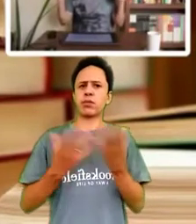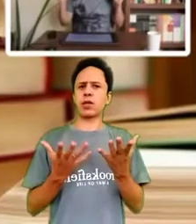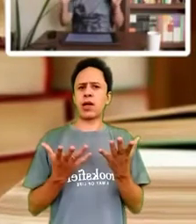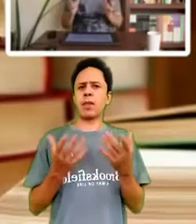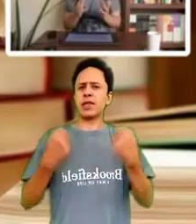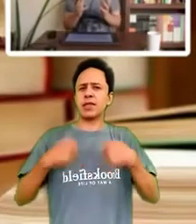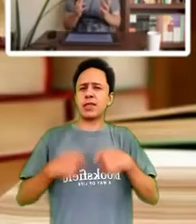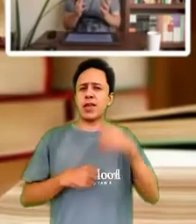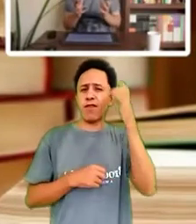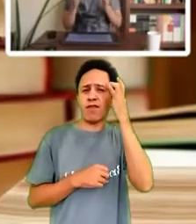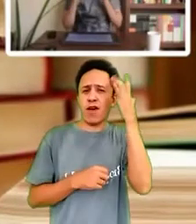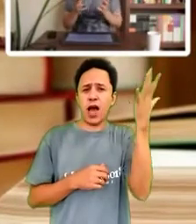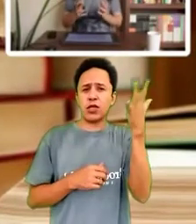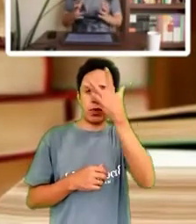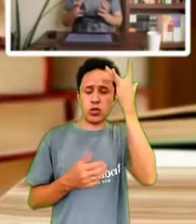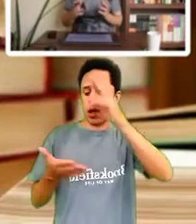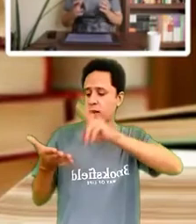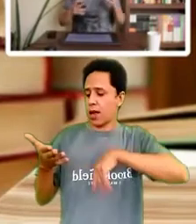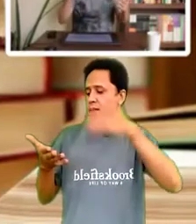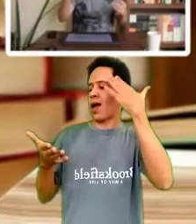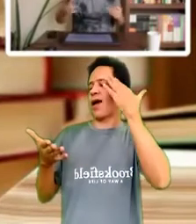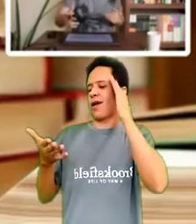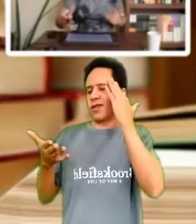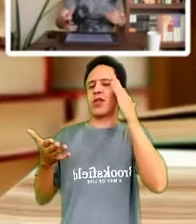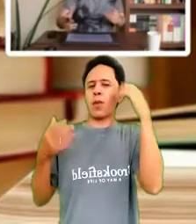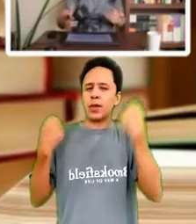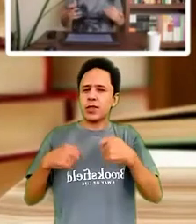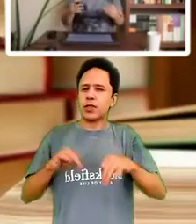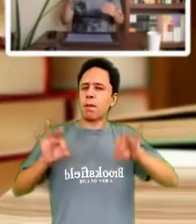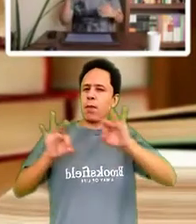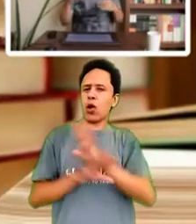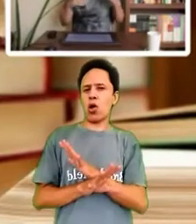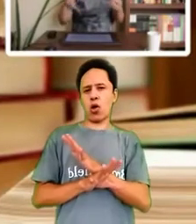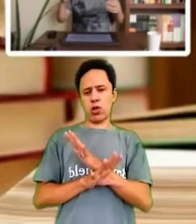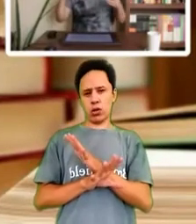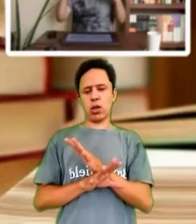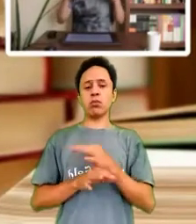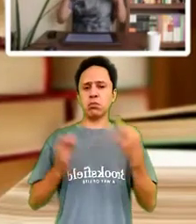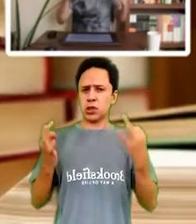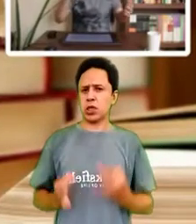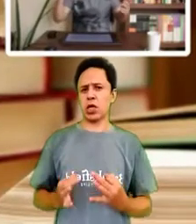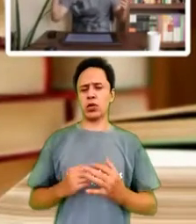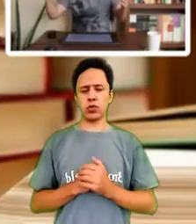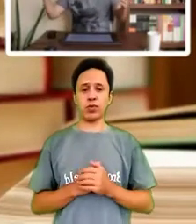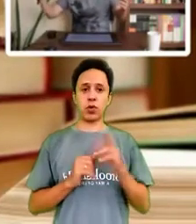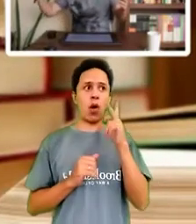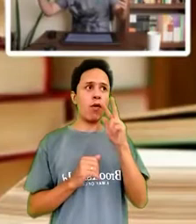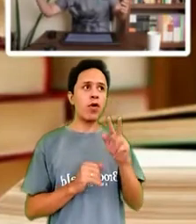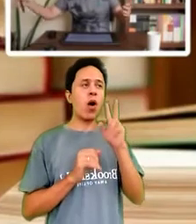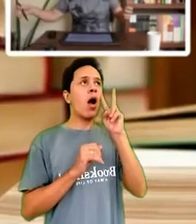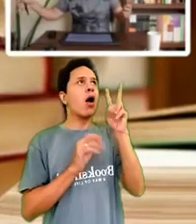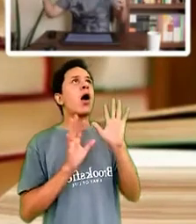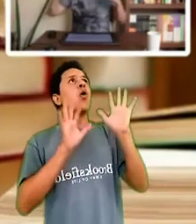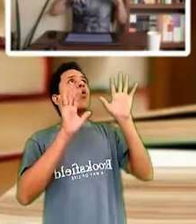estejam bem fáceis de serem compreendidas, completas, certo? E que mostra quando viu aquela onda